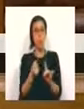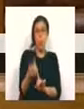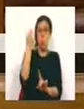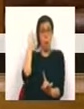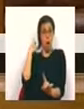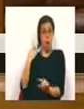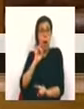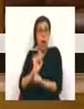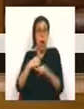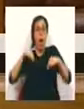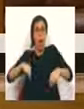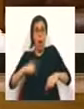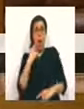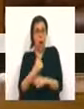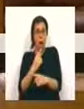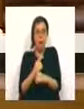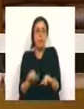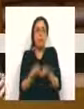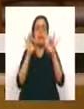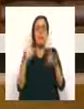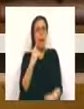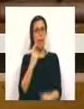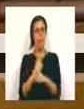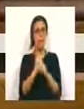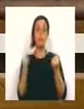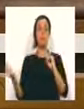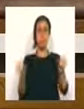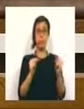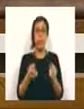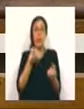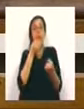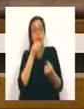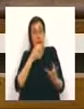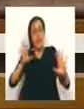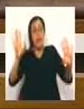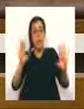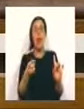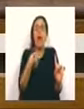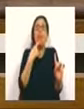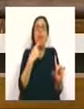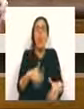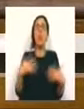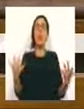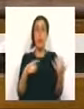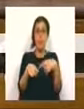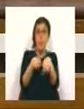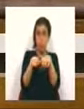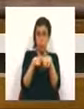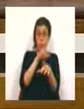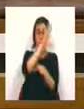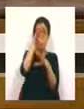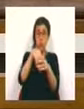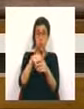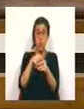atrás, estávamos aqui exatamente com a mesma discussão, e ainda bem, porque isso significa que as políticas de